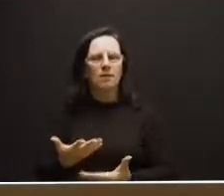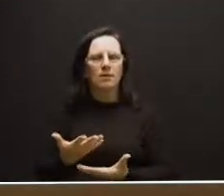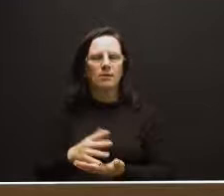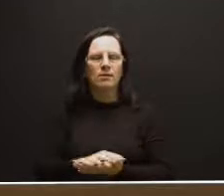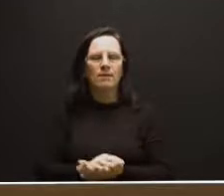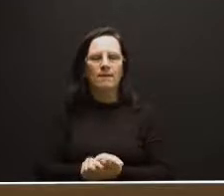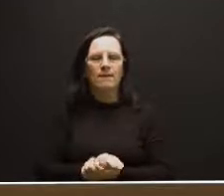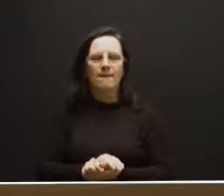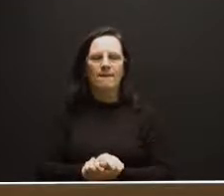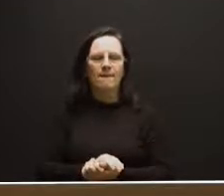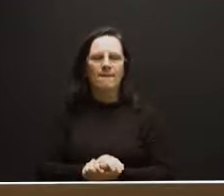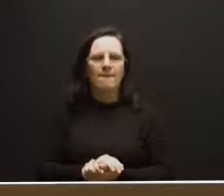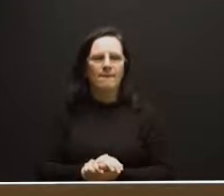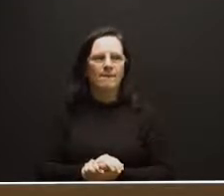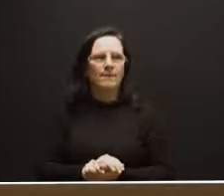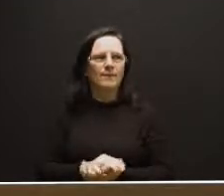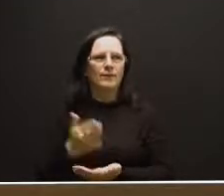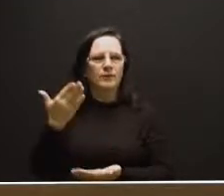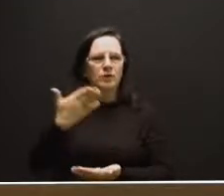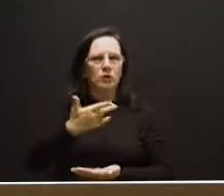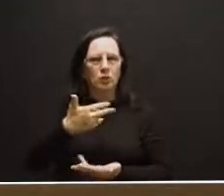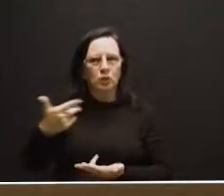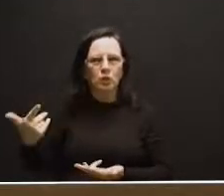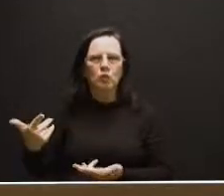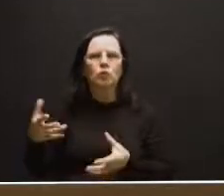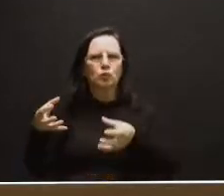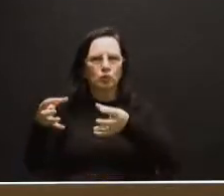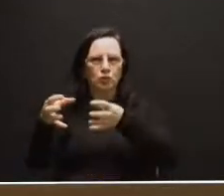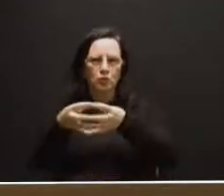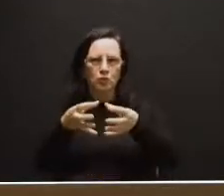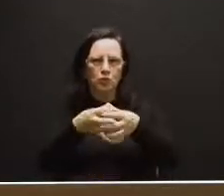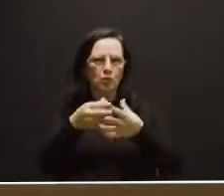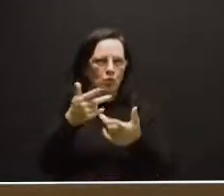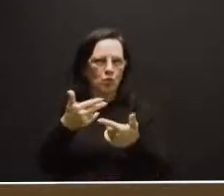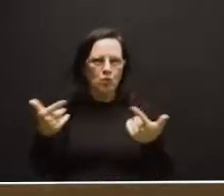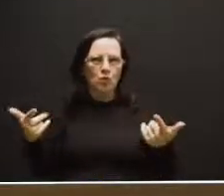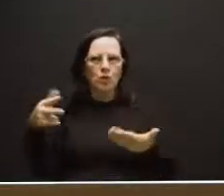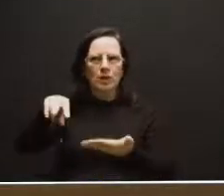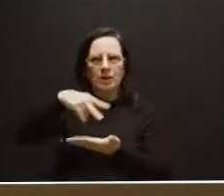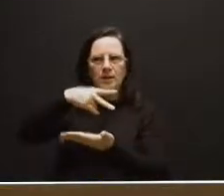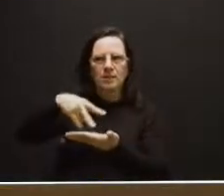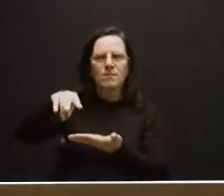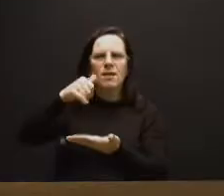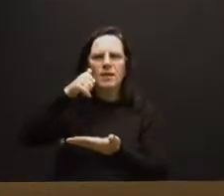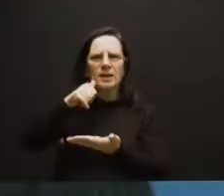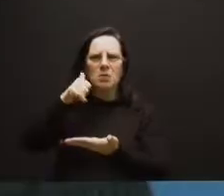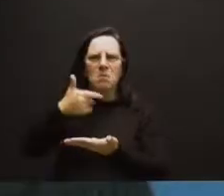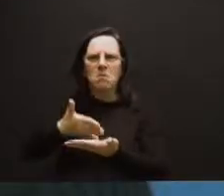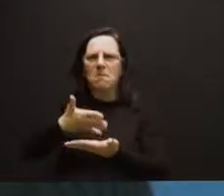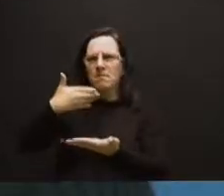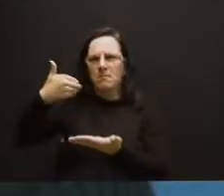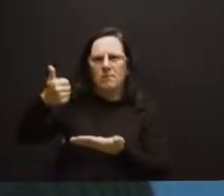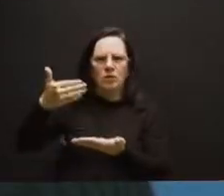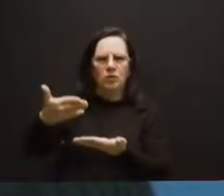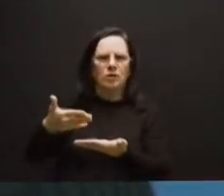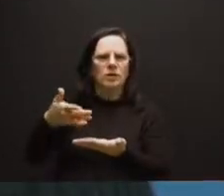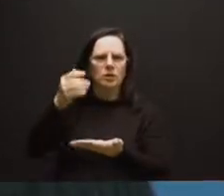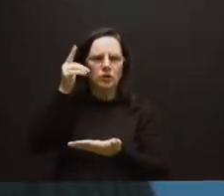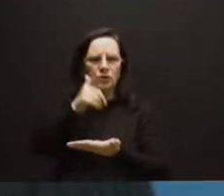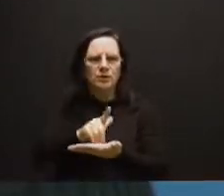diante de entre outras companhias a outras bailarinas que tinham maior estrutura muito mais condições